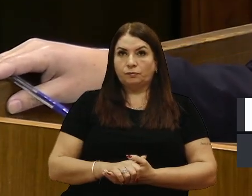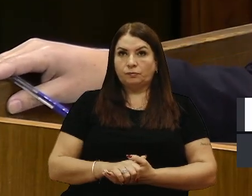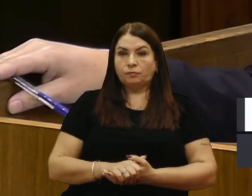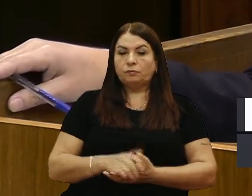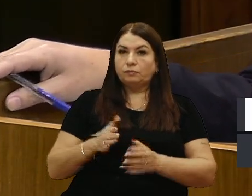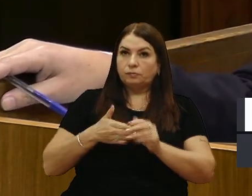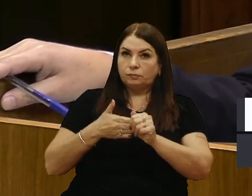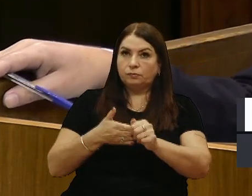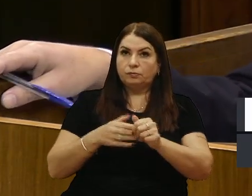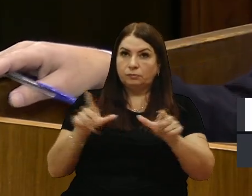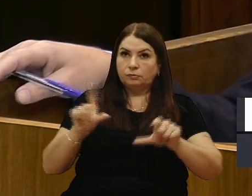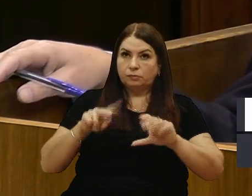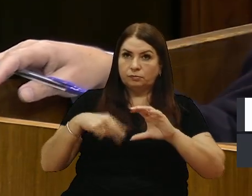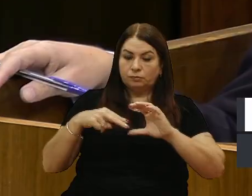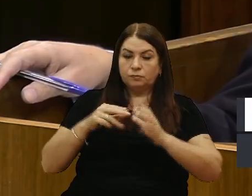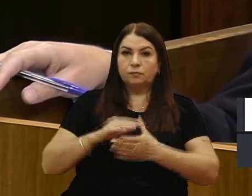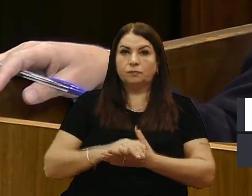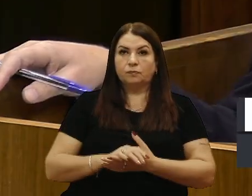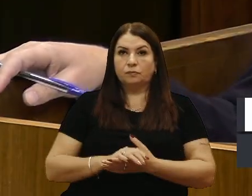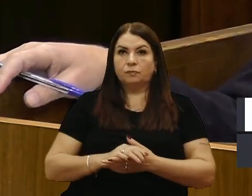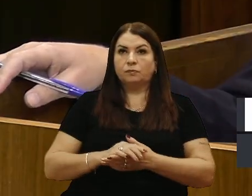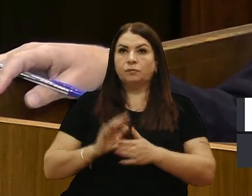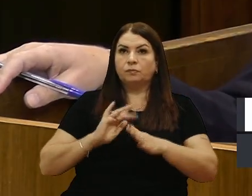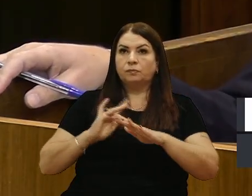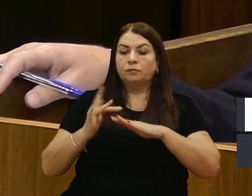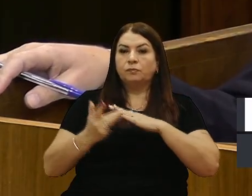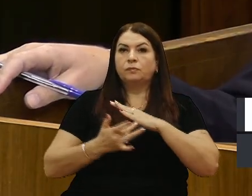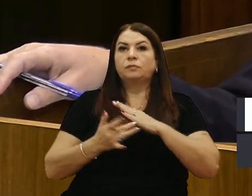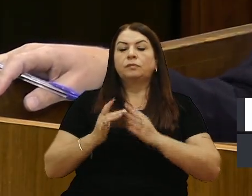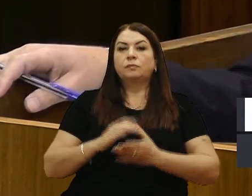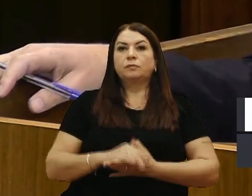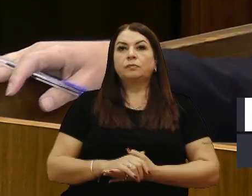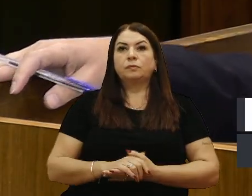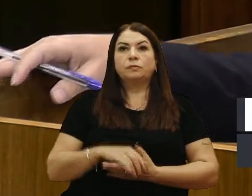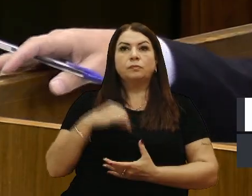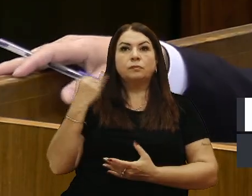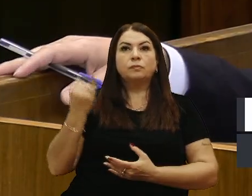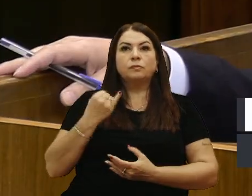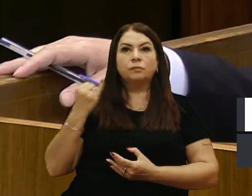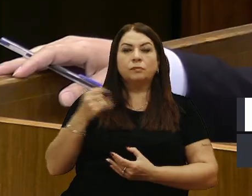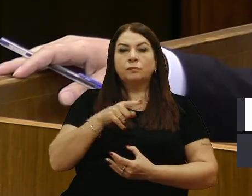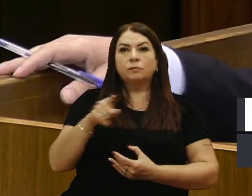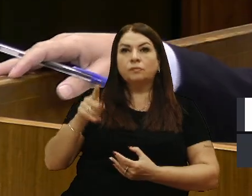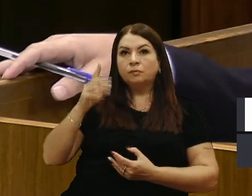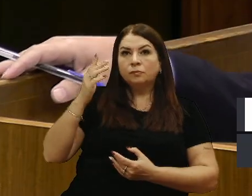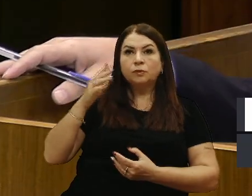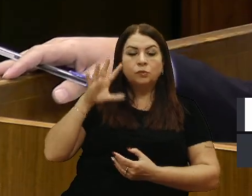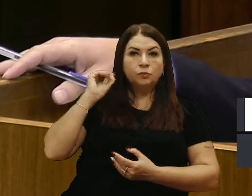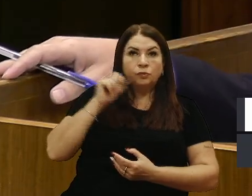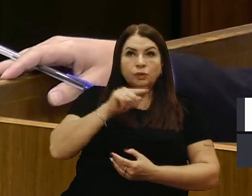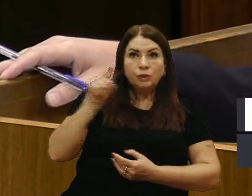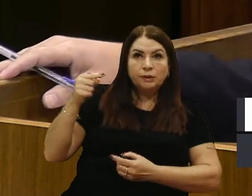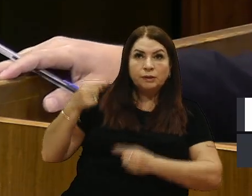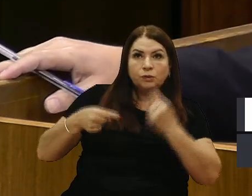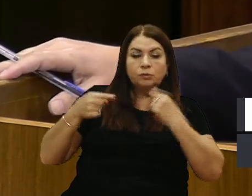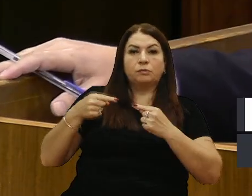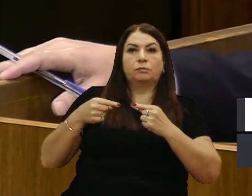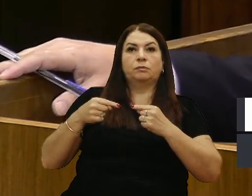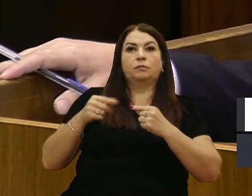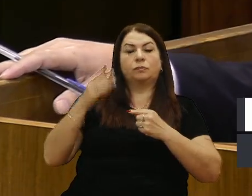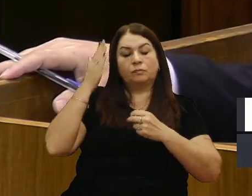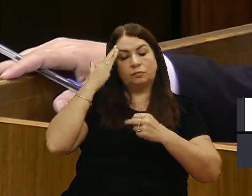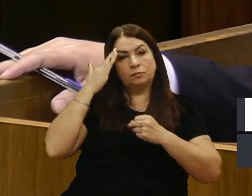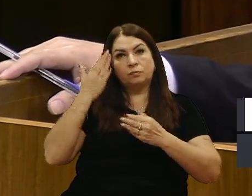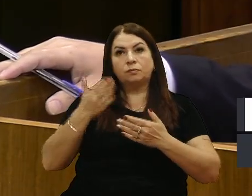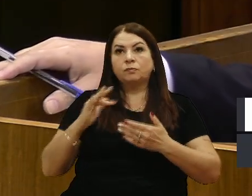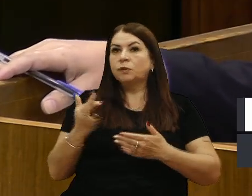acompanham pela TV Câmara e pelas redes sociais. É importante vocês que estão ouvindo essa discussão saberem